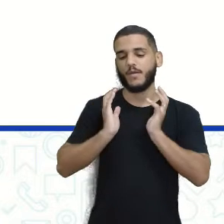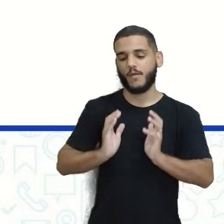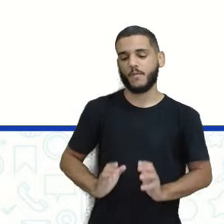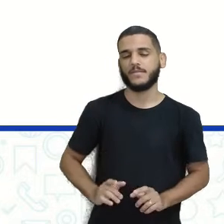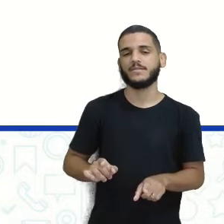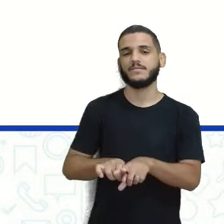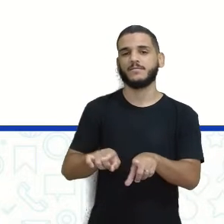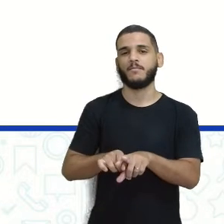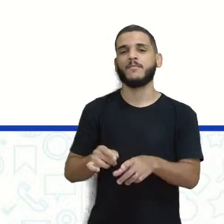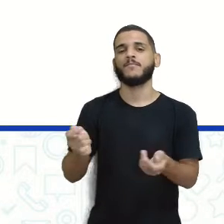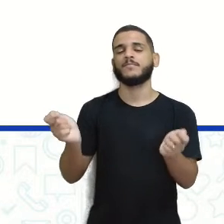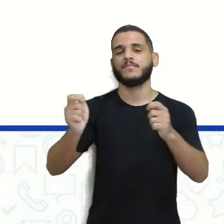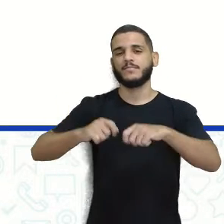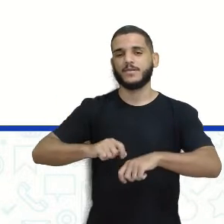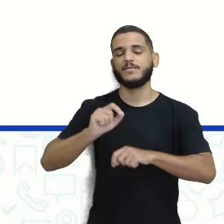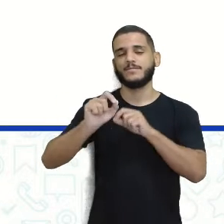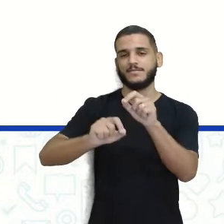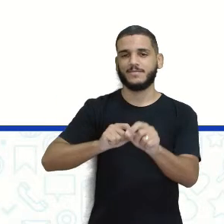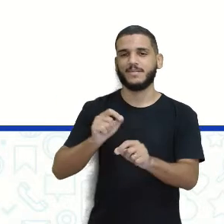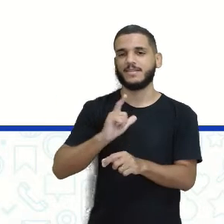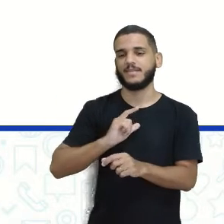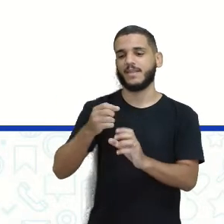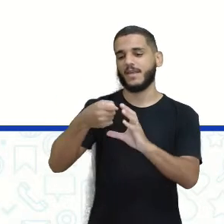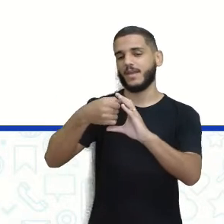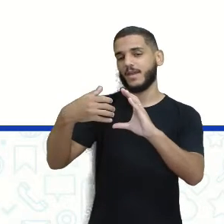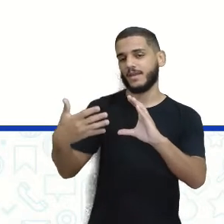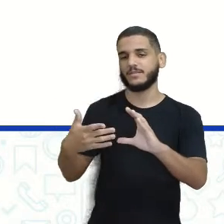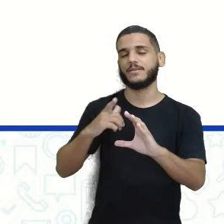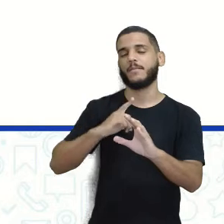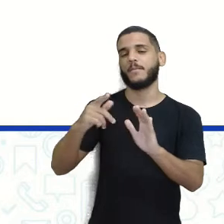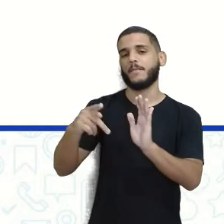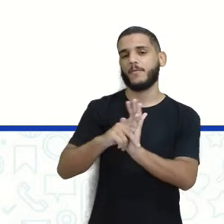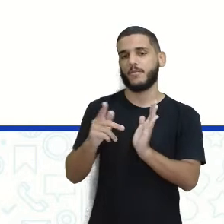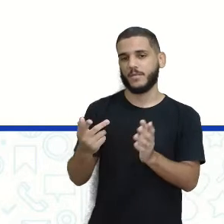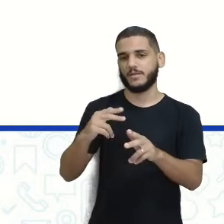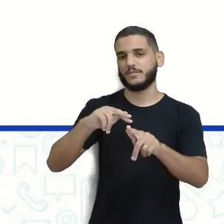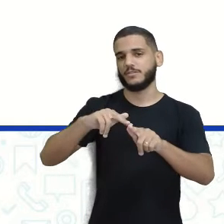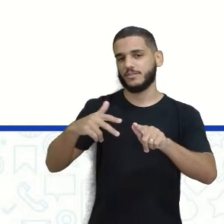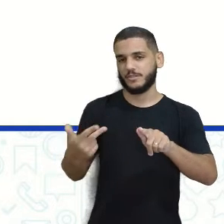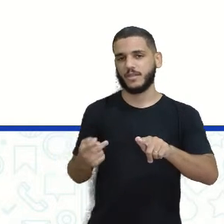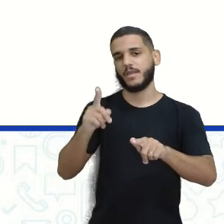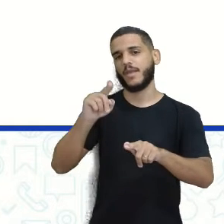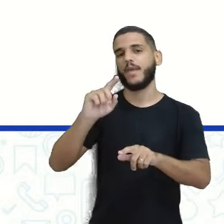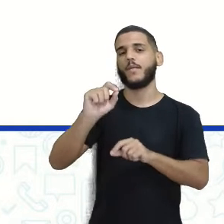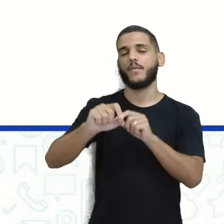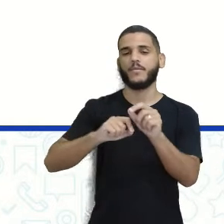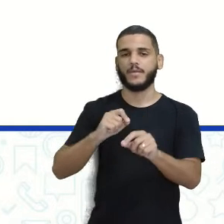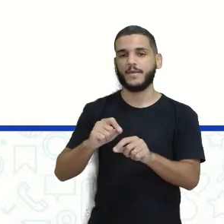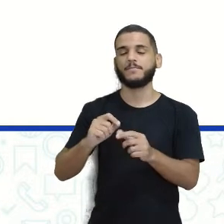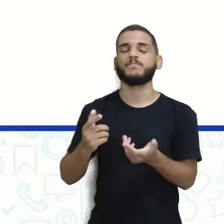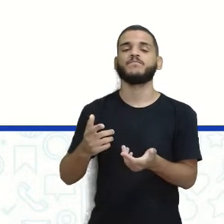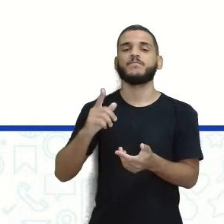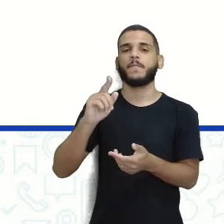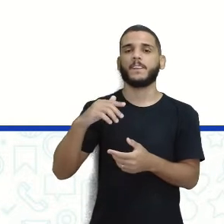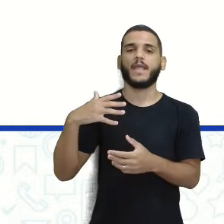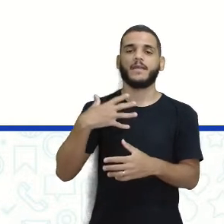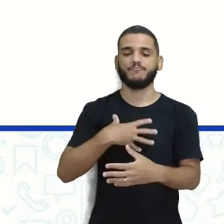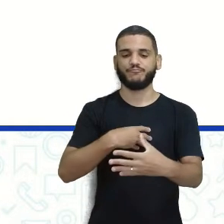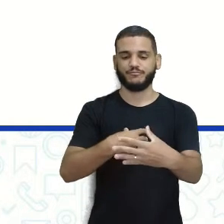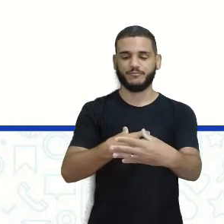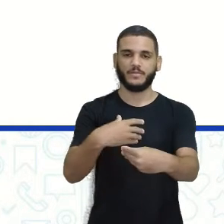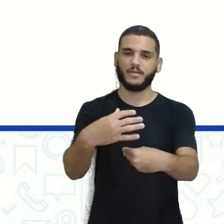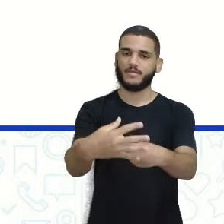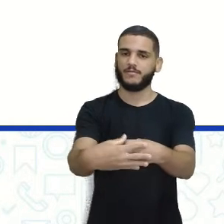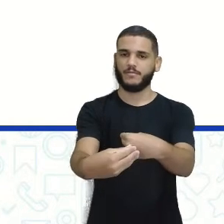a probabilidade de você ter uma característica genética. Genética está ligada à hereditariedade. Então, observa aí. Um casal em que